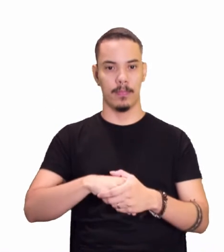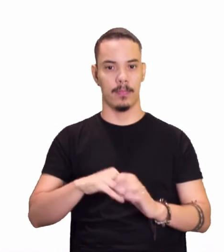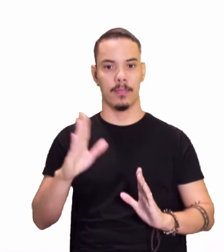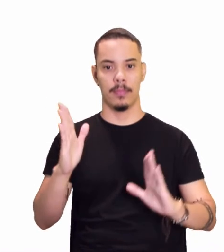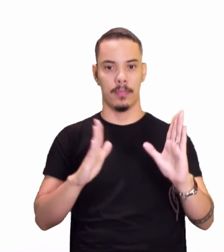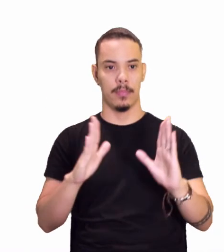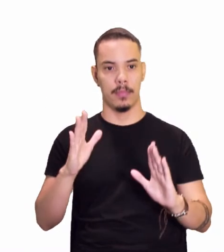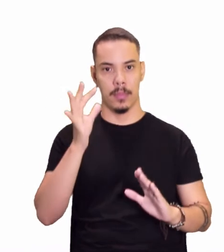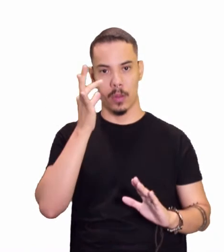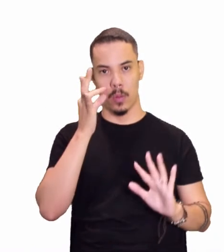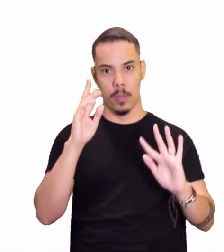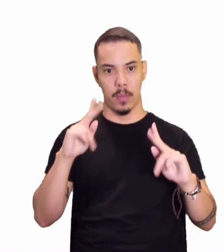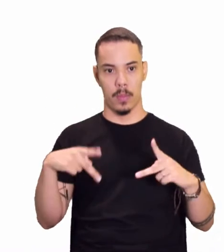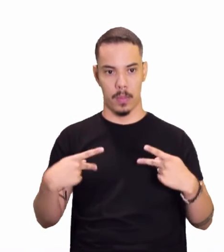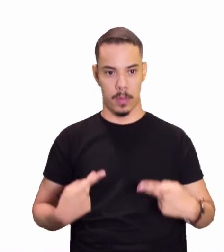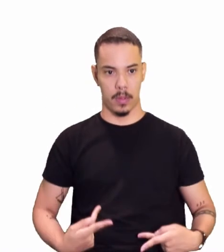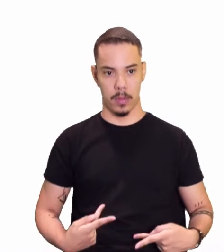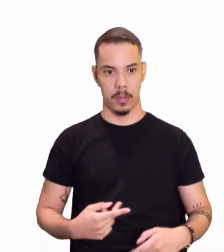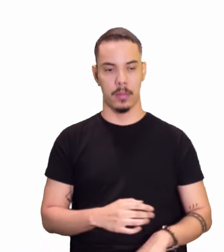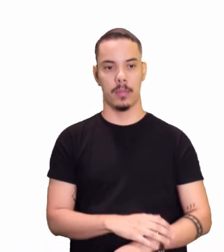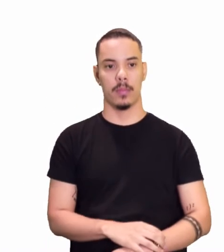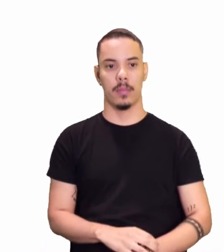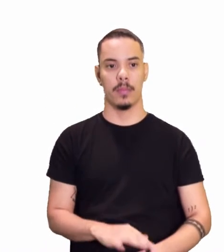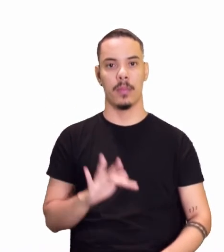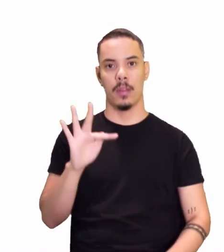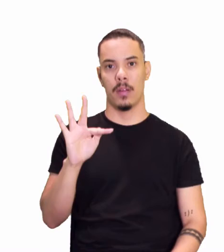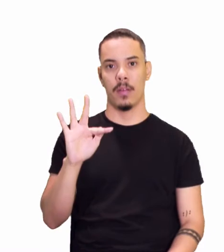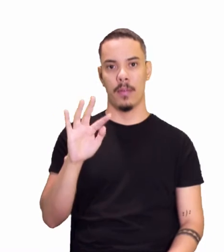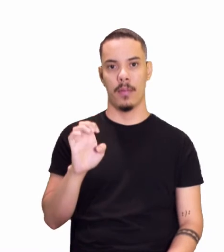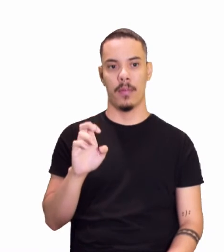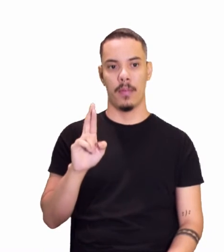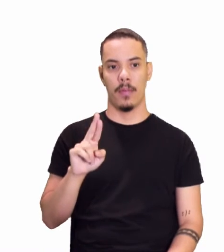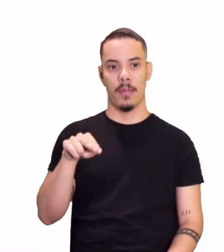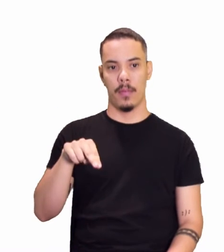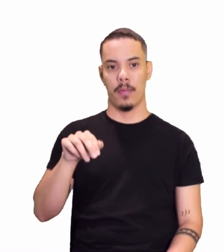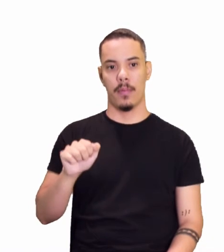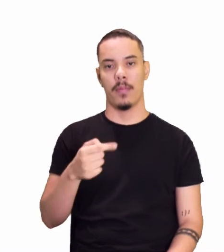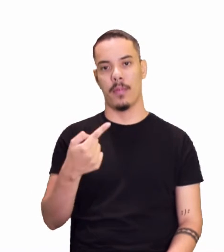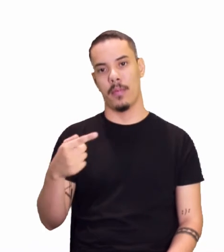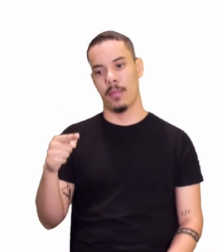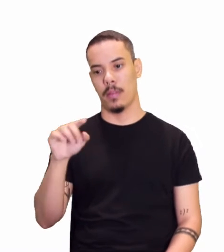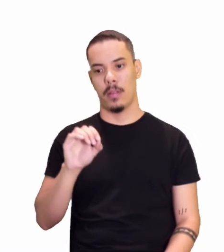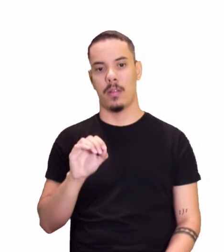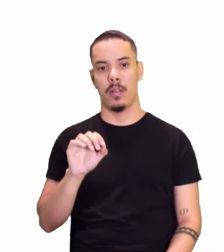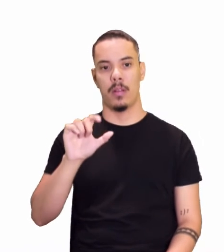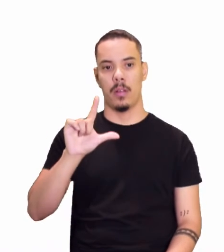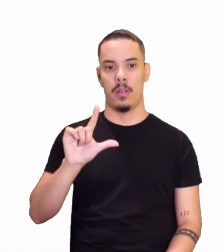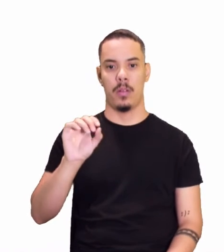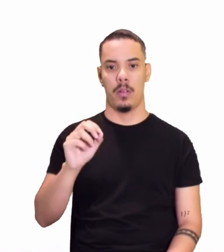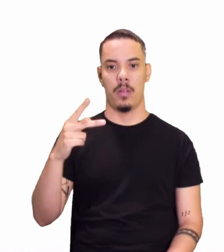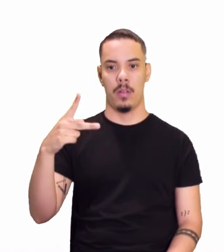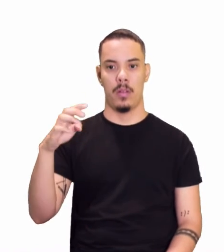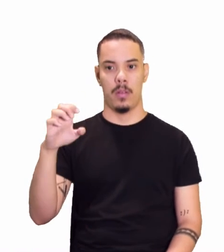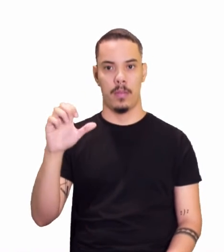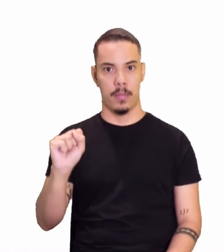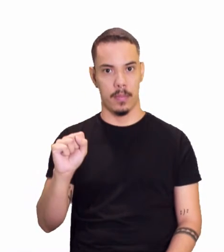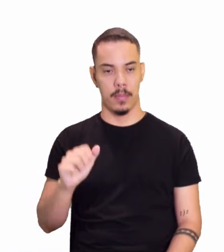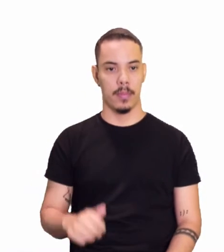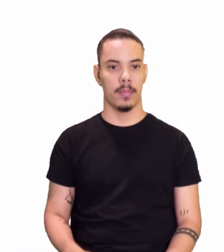do humanismo. Fernão Lopes, né, o pai da historiografia portuguesa,